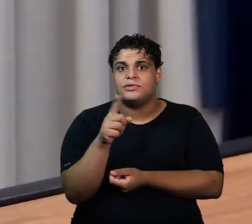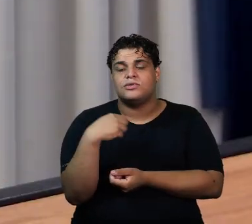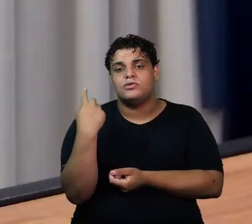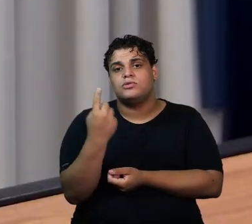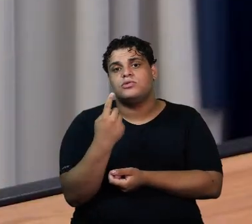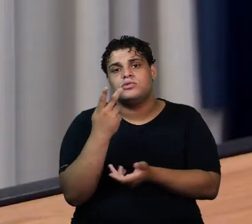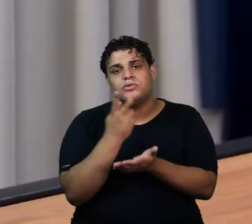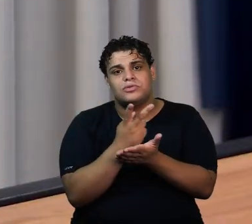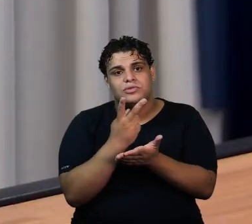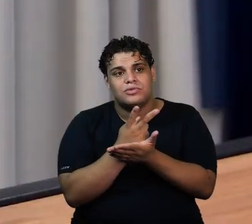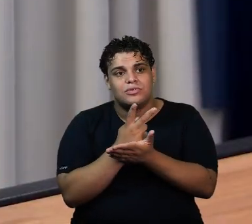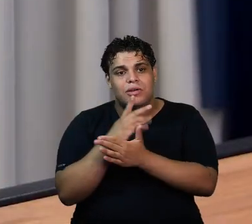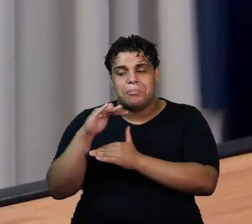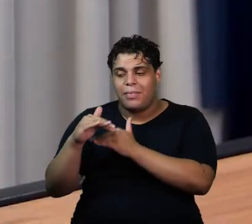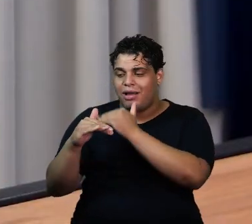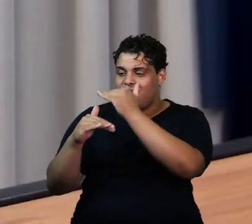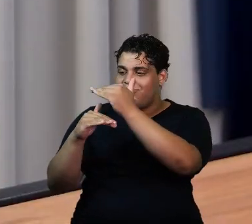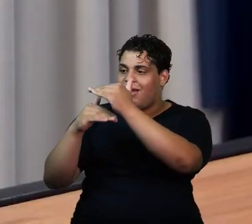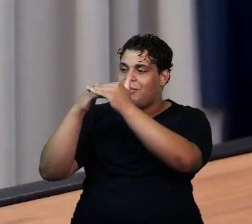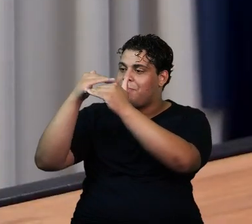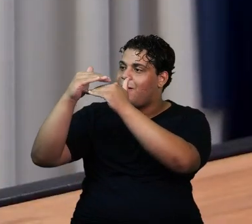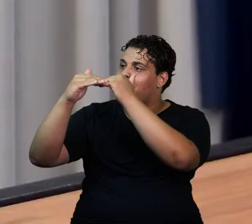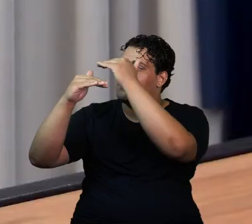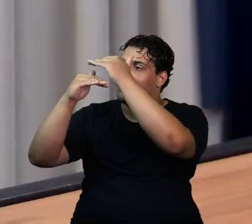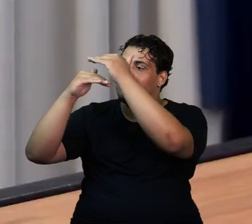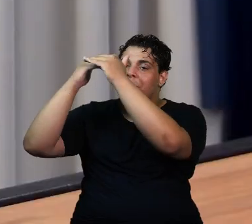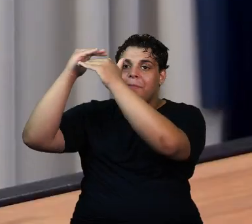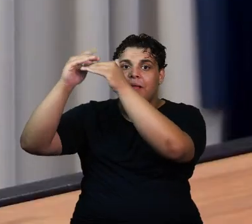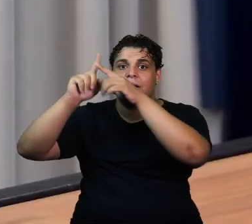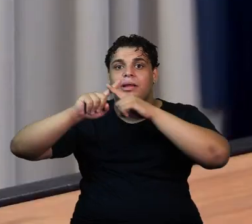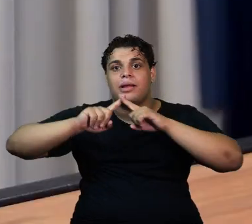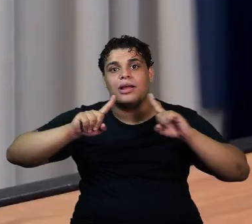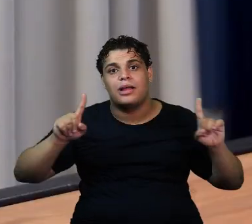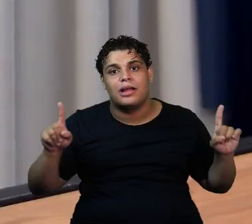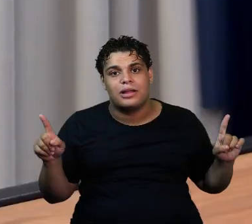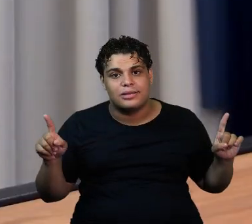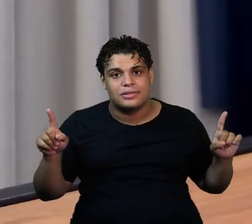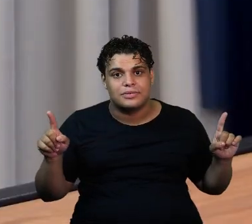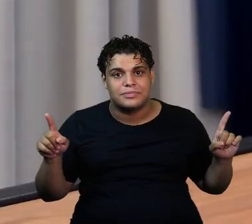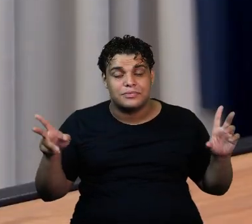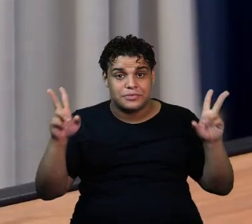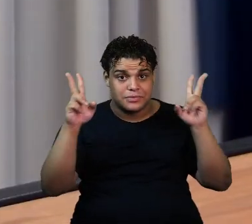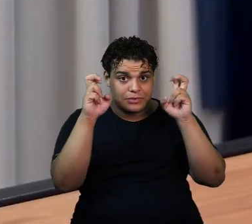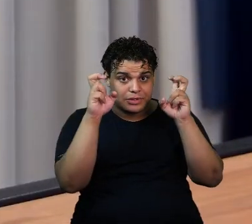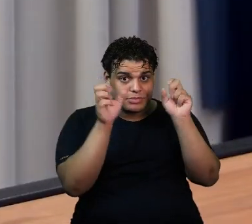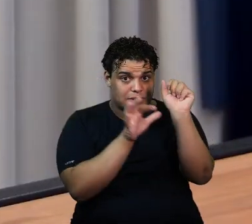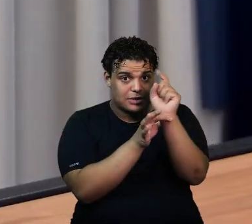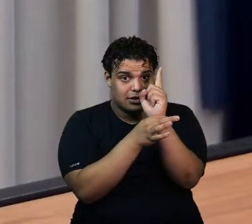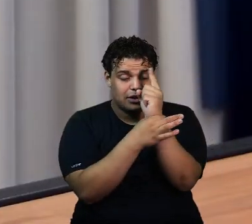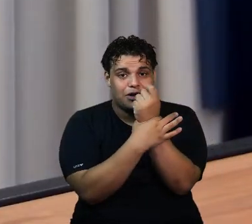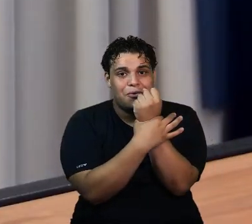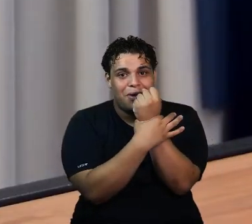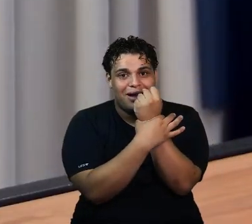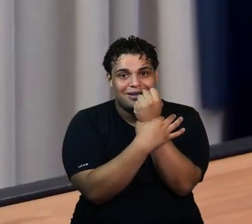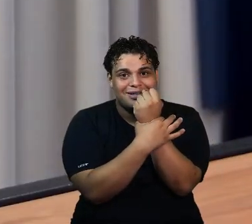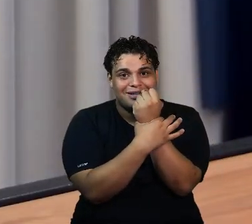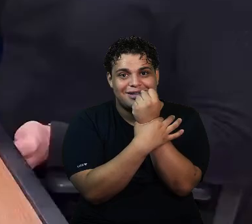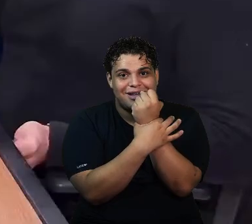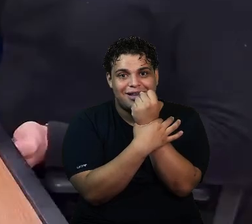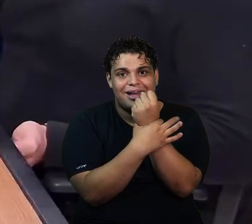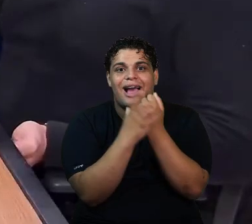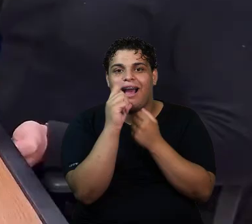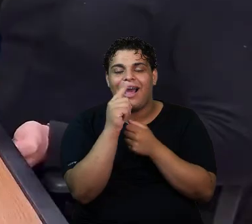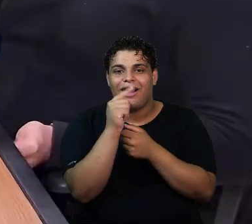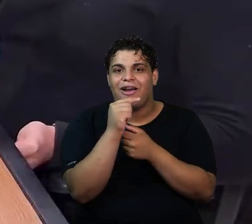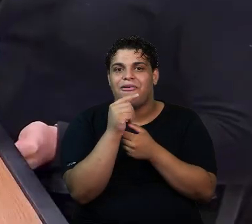estar engatinhando, né, Rafael, em relação a isso. Mas o tema segurança aquática é algo